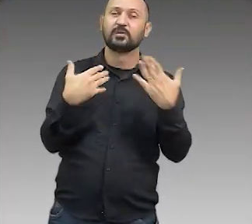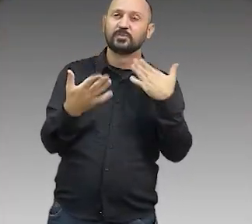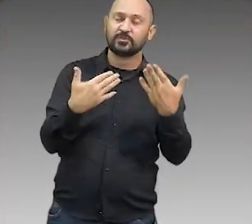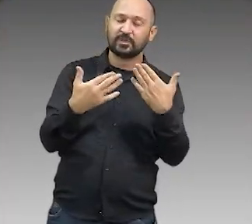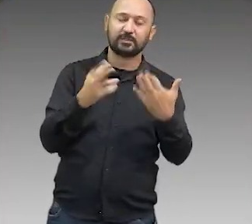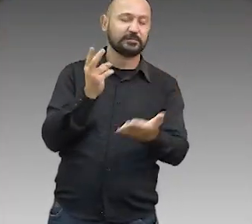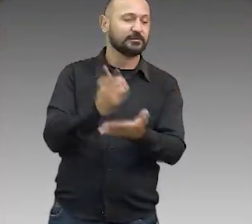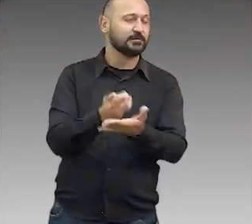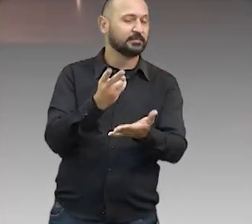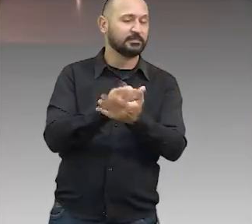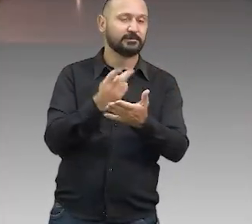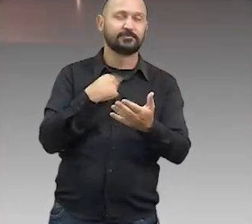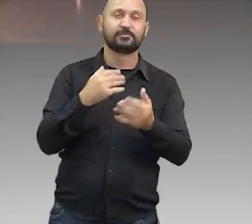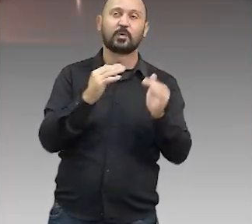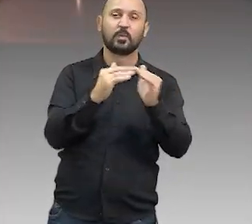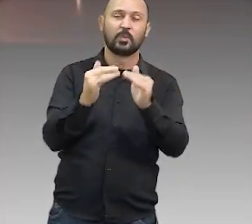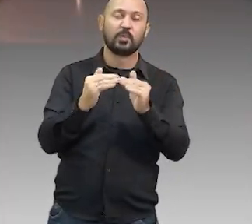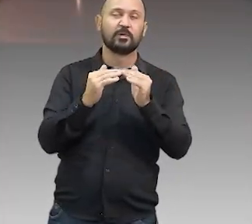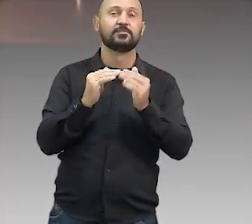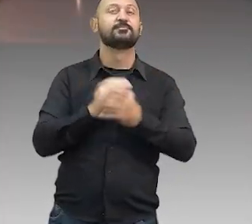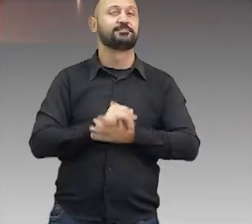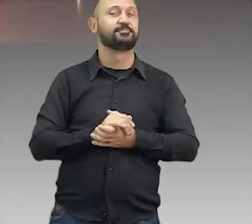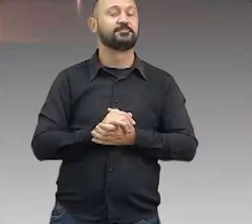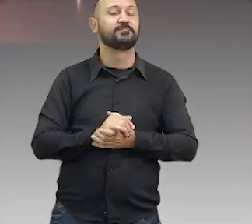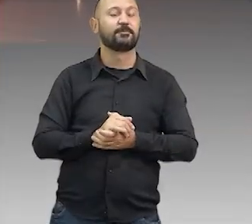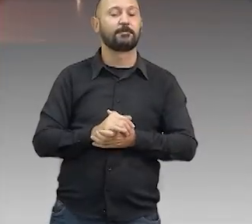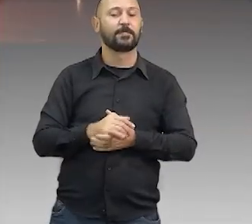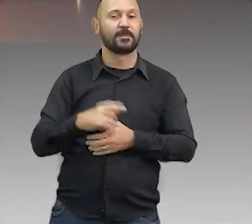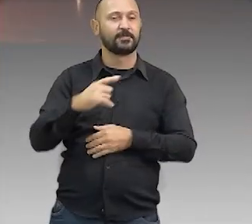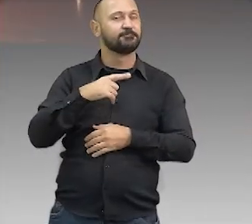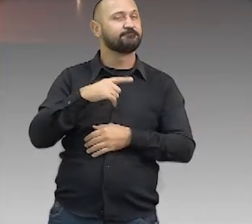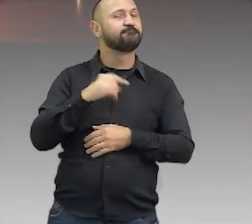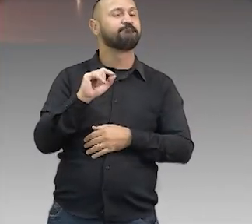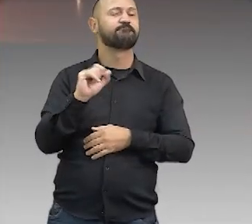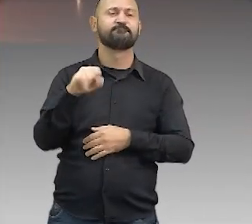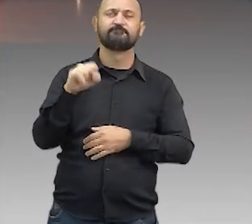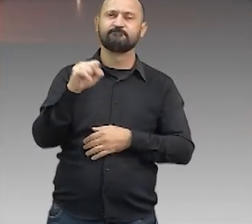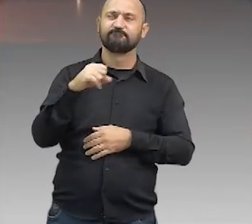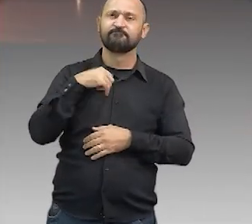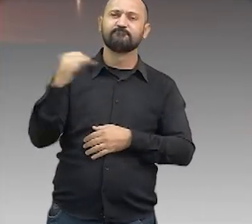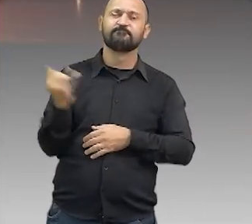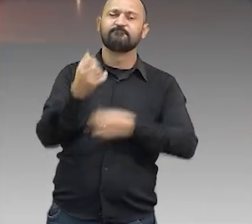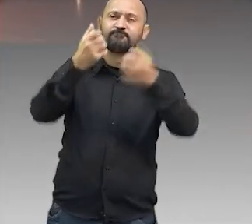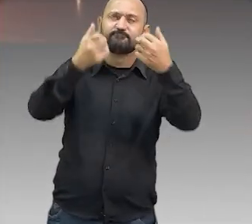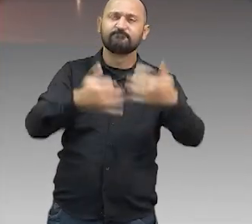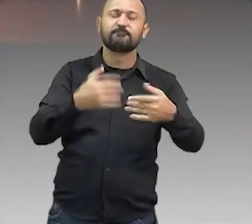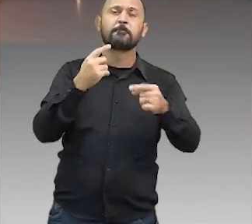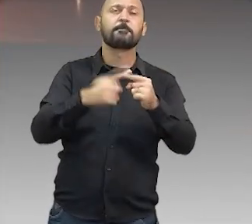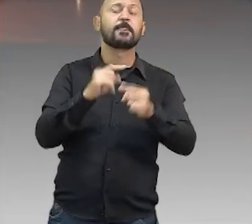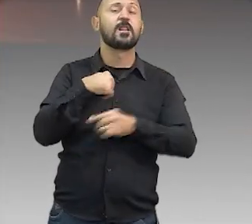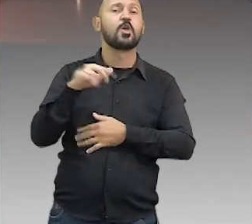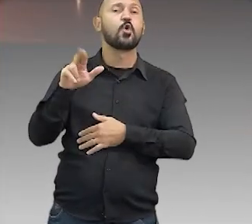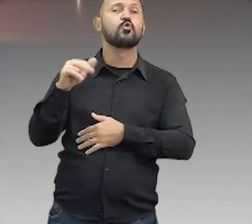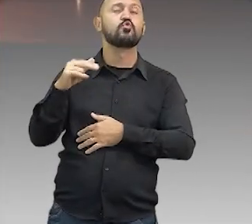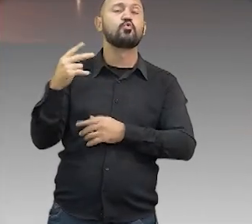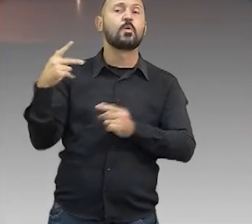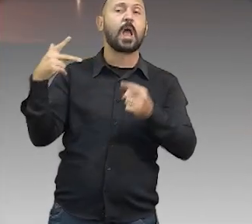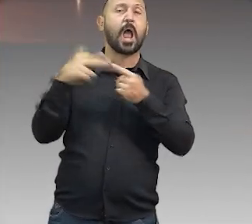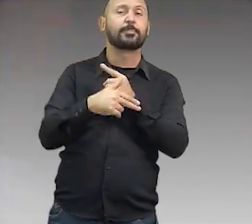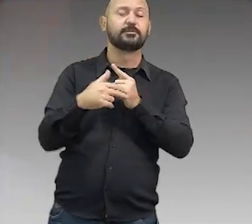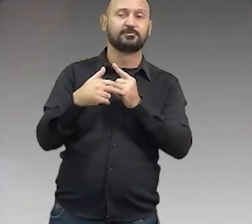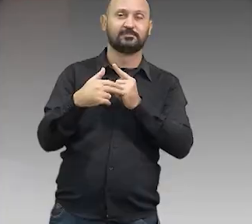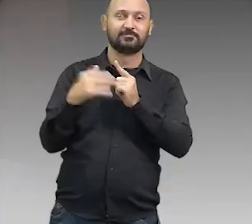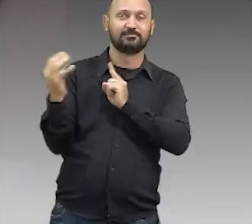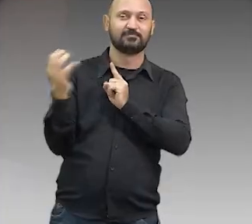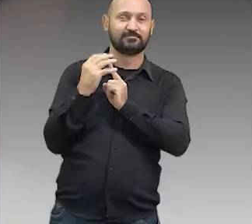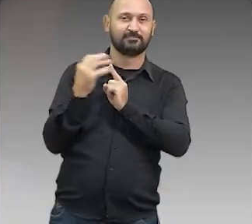o diálogo e o diálogo sempre chega no consenso. Né? É uma coisa assim, isso eu tenho, é importante que eu fale, porque ele nunca